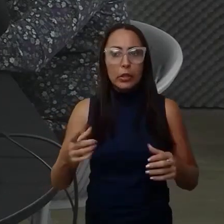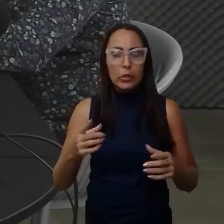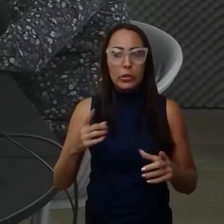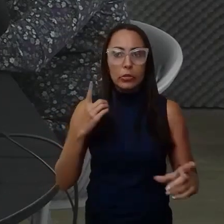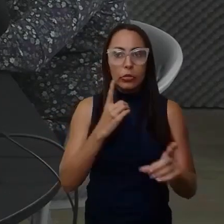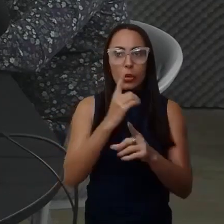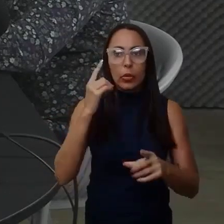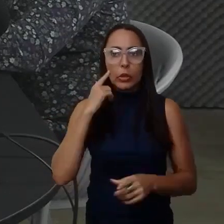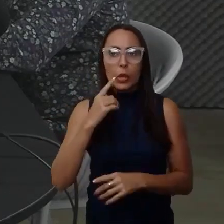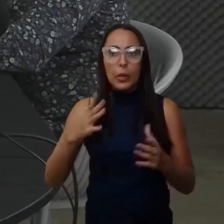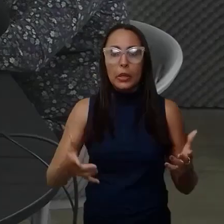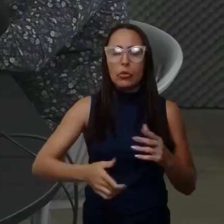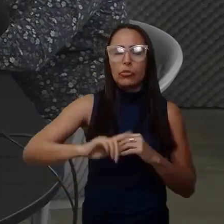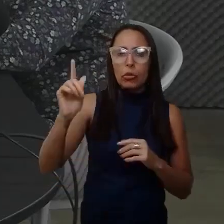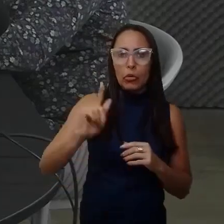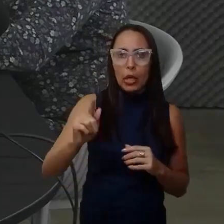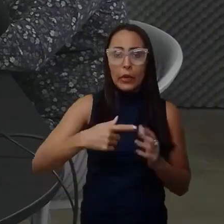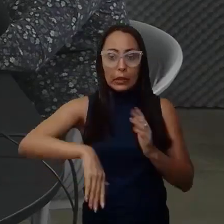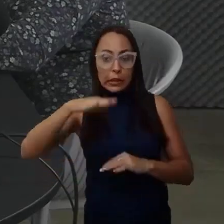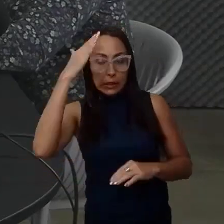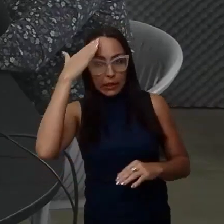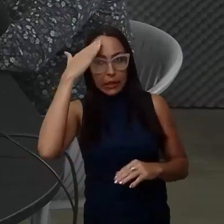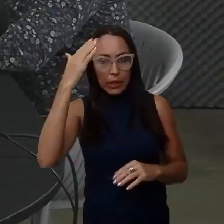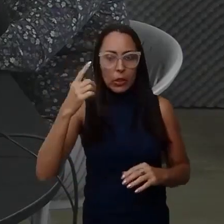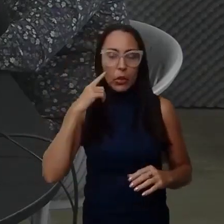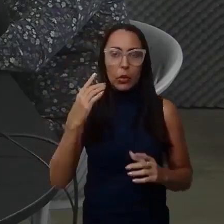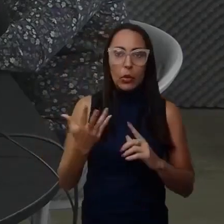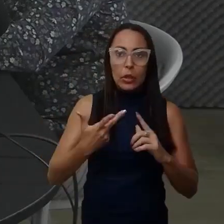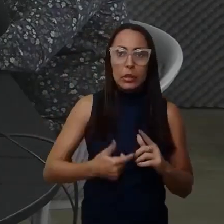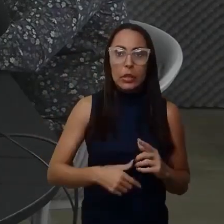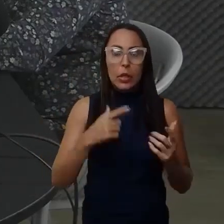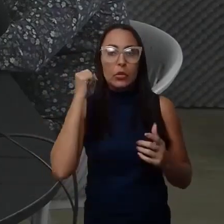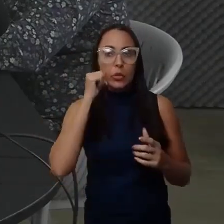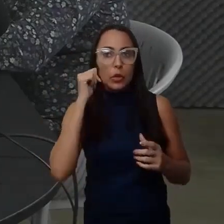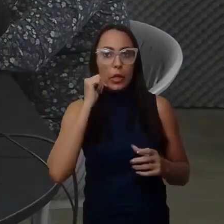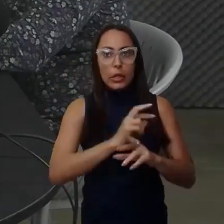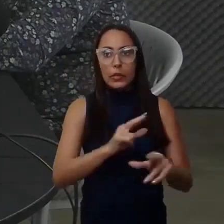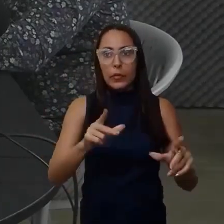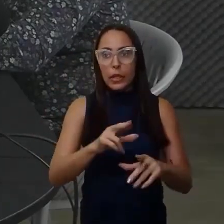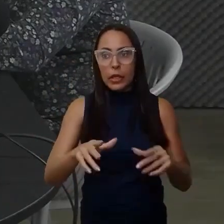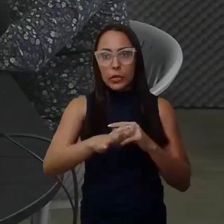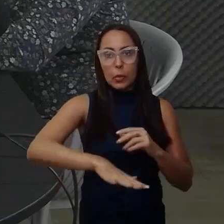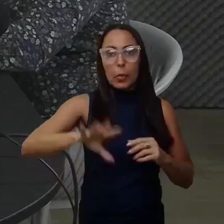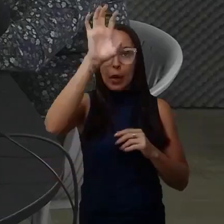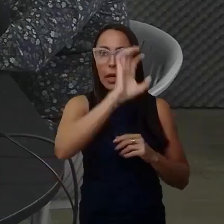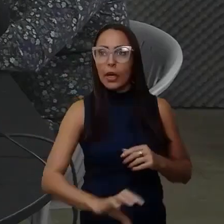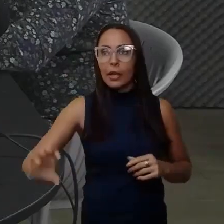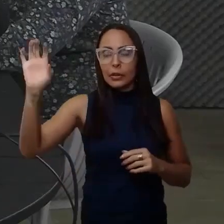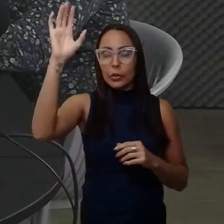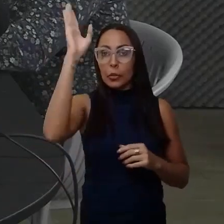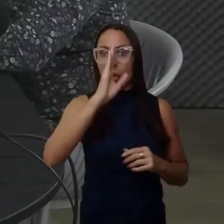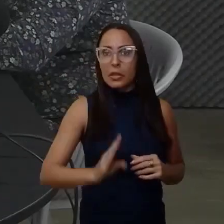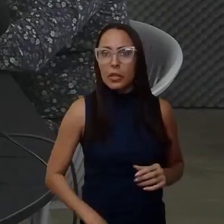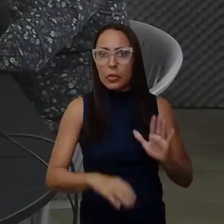recorte primeiro assim geográfico, tentando entender quais são as mulheres que viveram em diferentes partes do Brasil, né, em diferentes